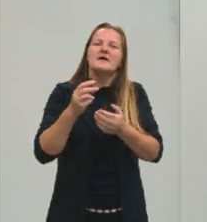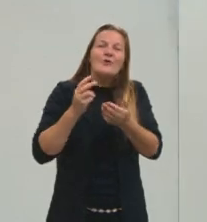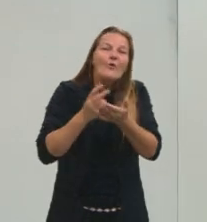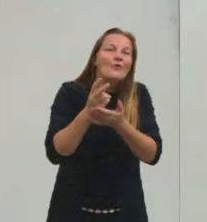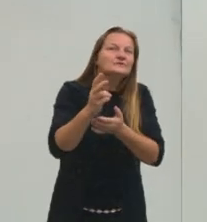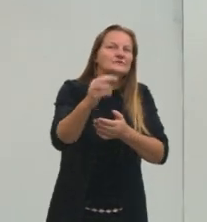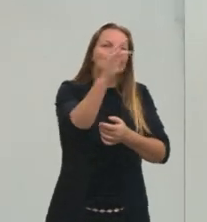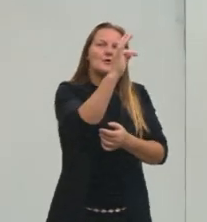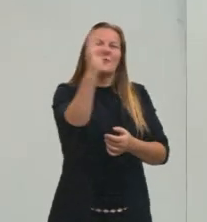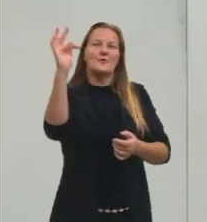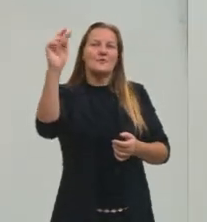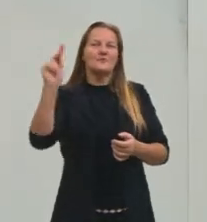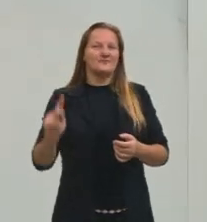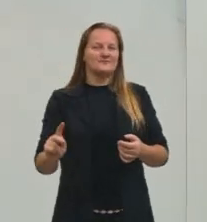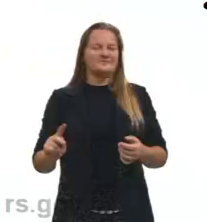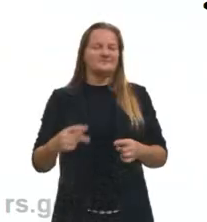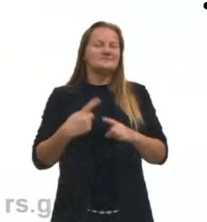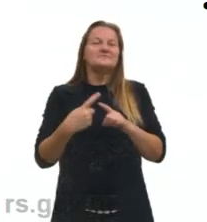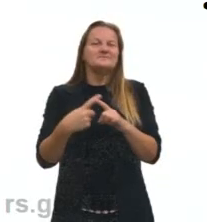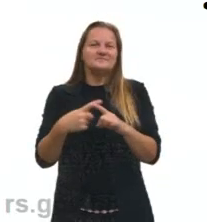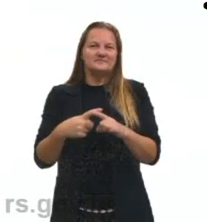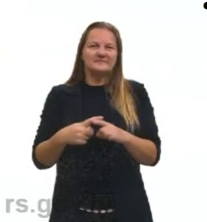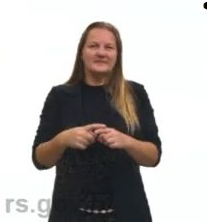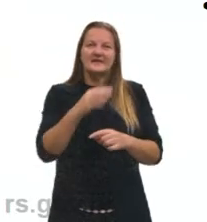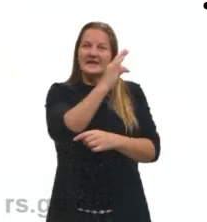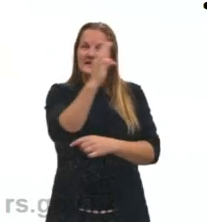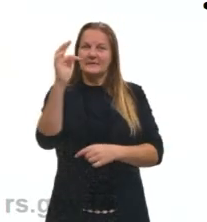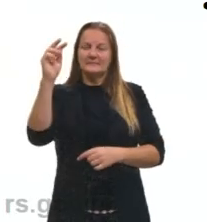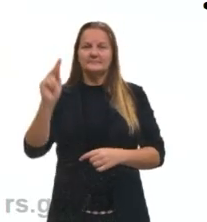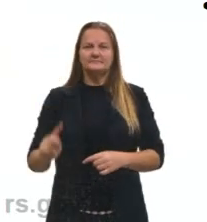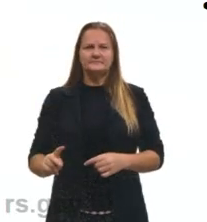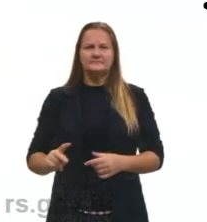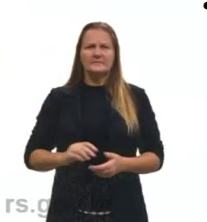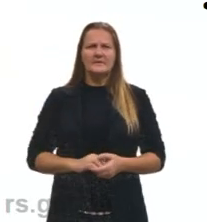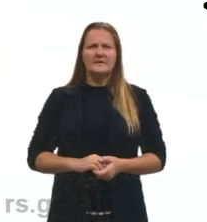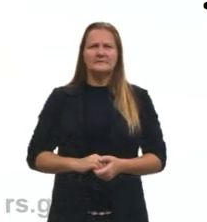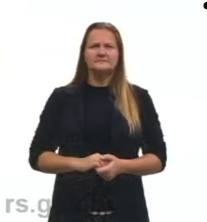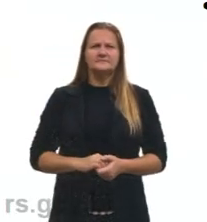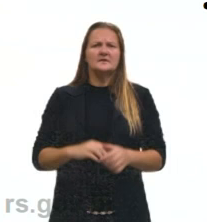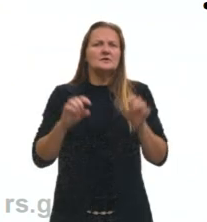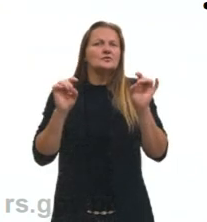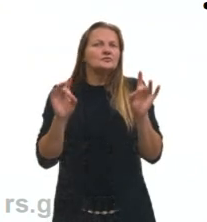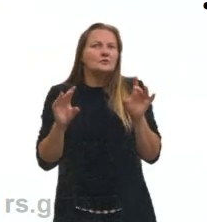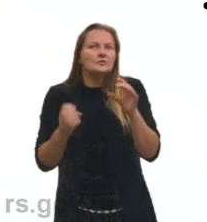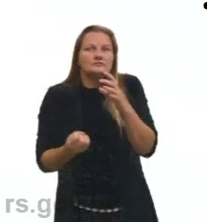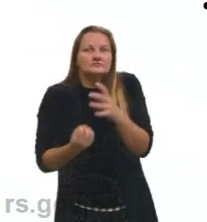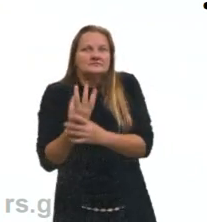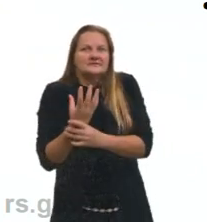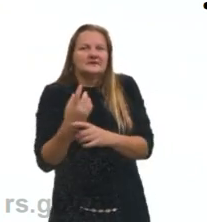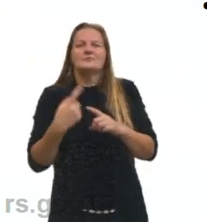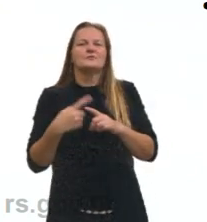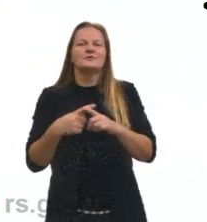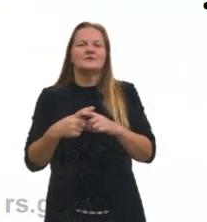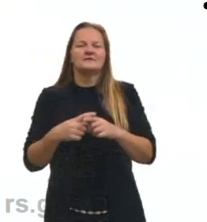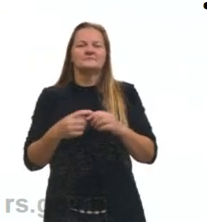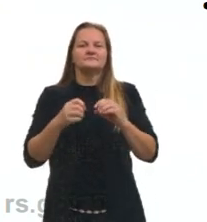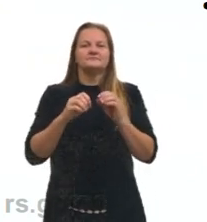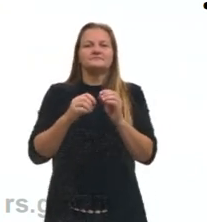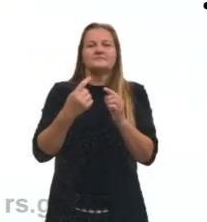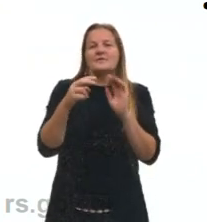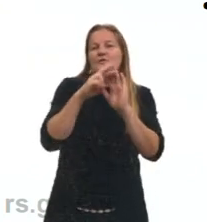Periódica porque a tabela periódica ela não foi criada apenas com o intuito né com o critério